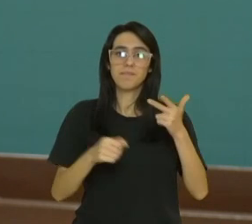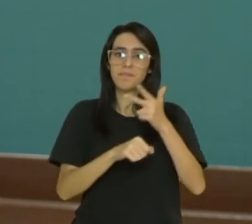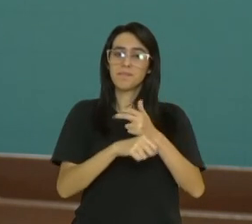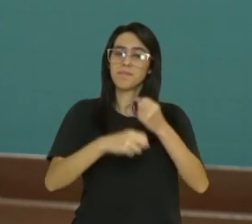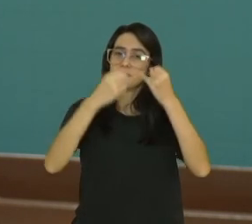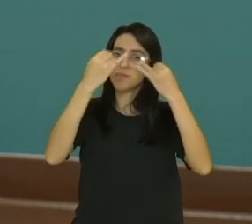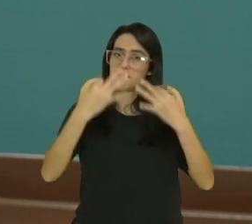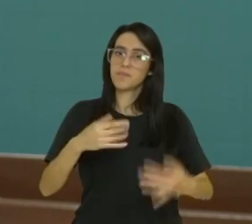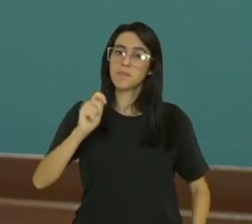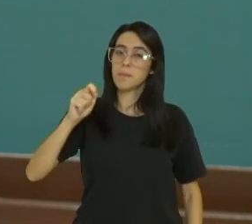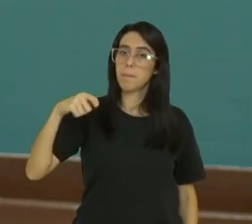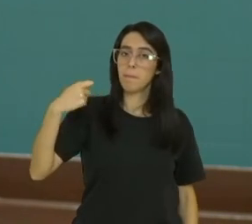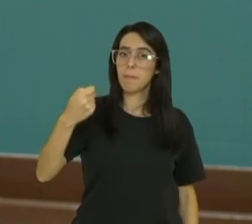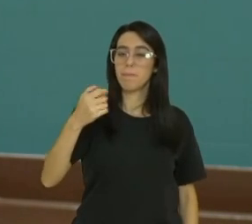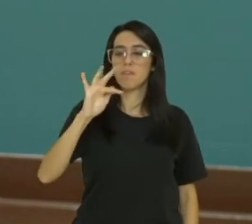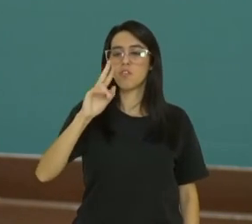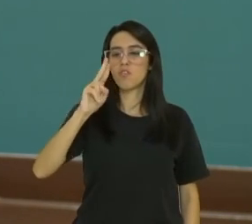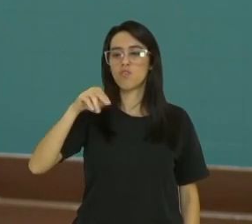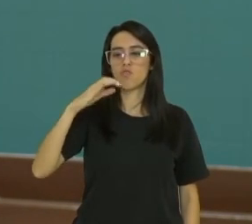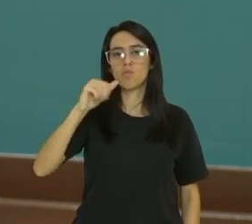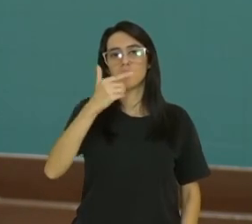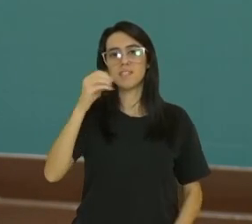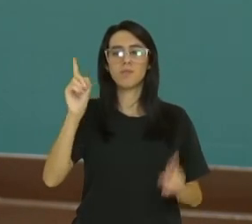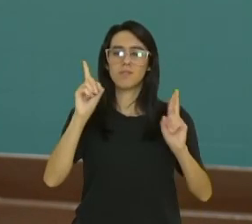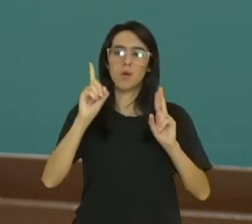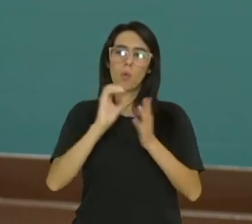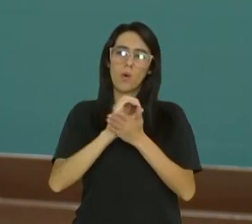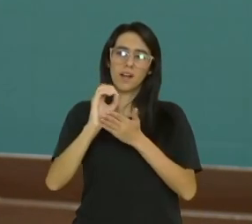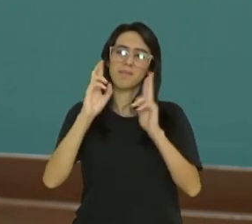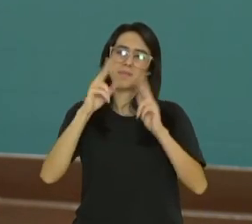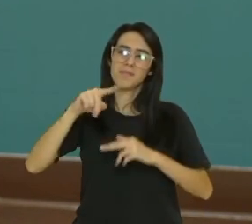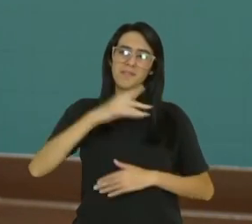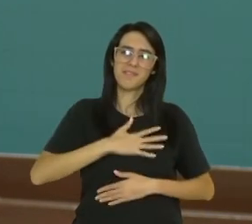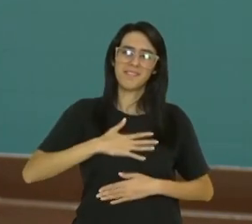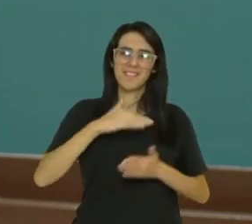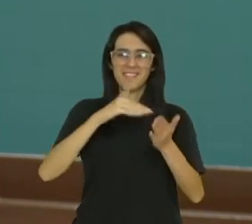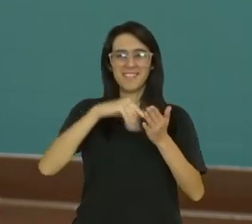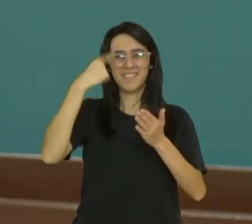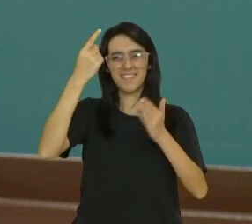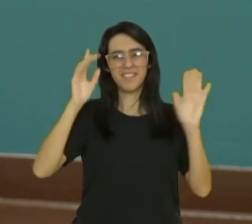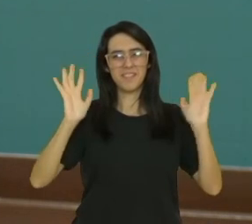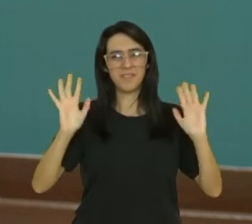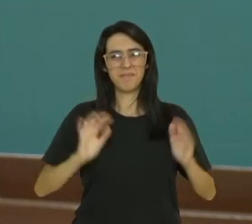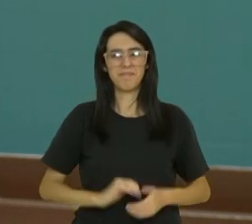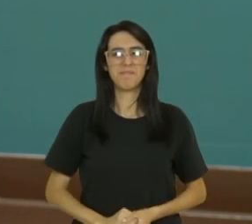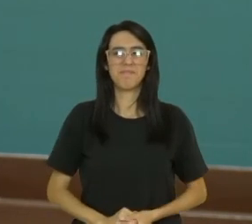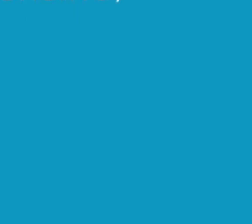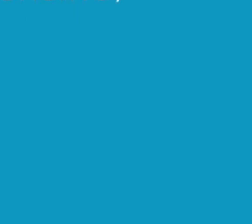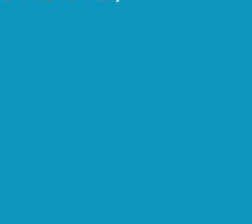Nesse vídeo, nós falamos sobre funções inorgânicas. Espero que vocês tenham gostado e até breve!